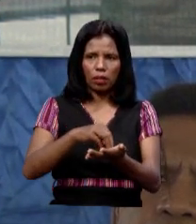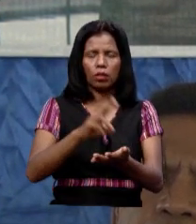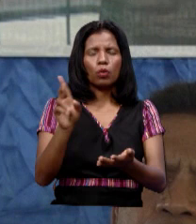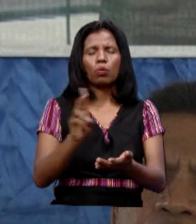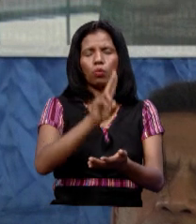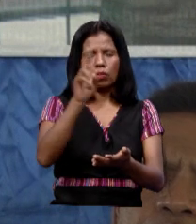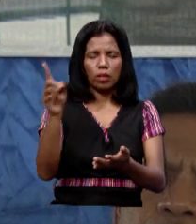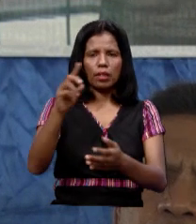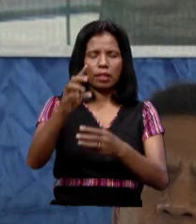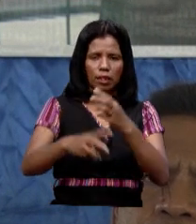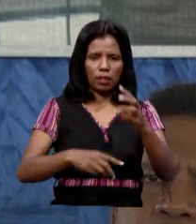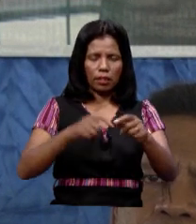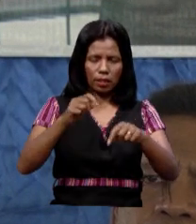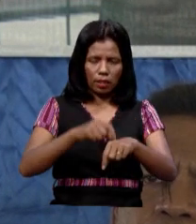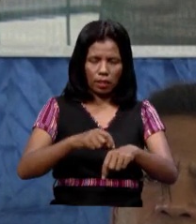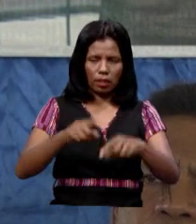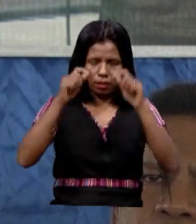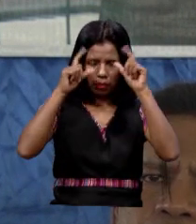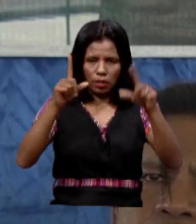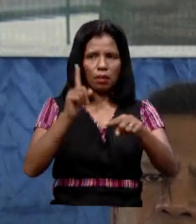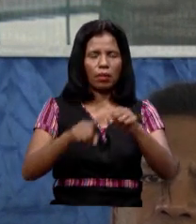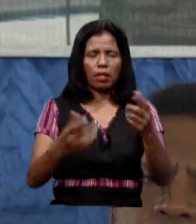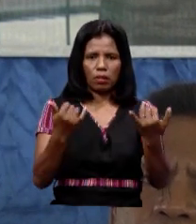reais lá. La bela lançador,